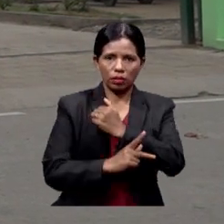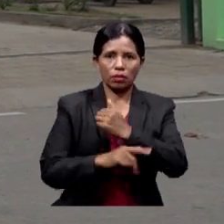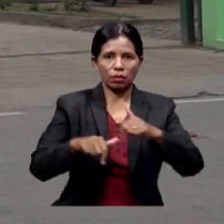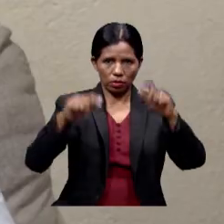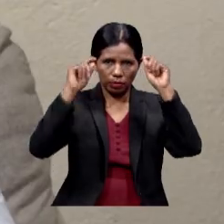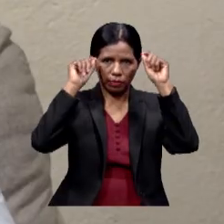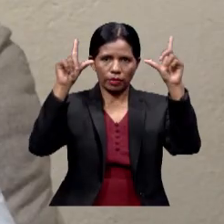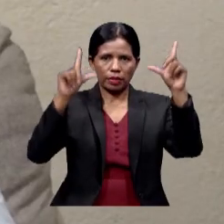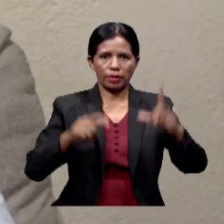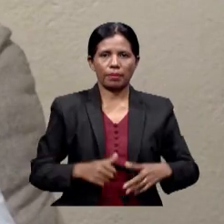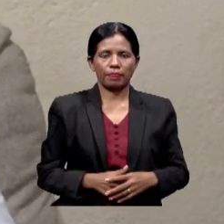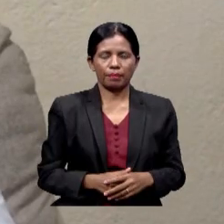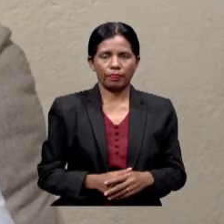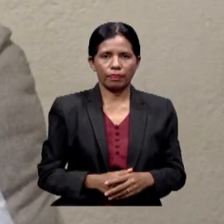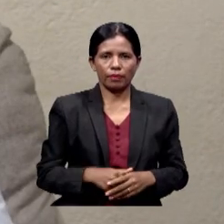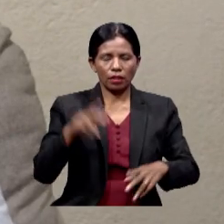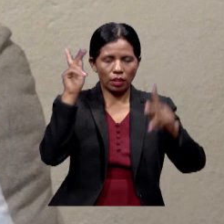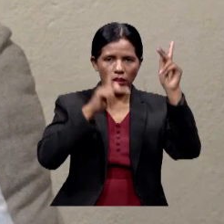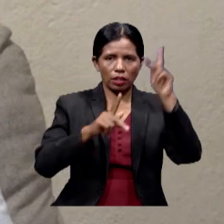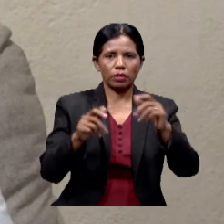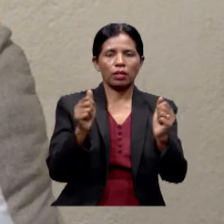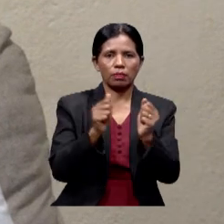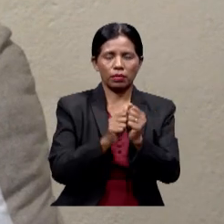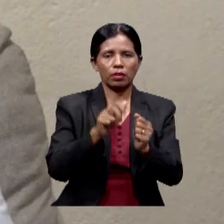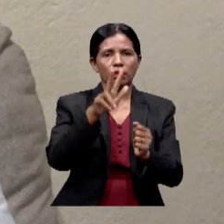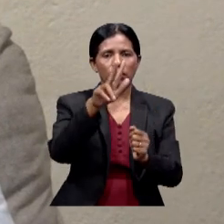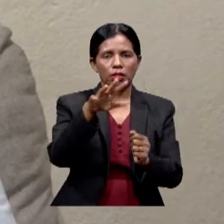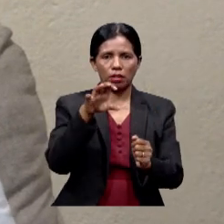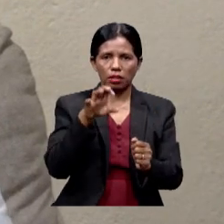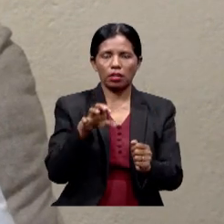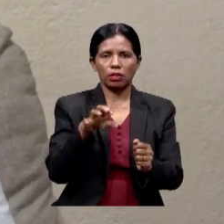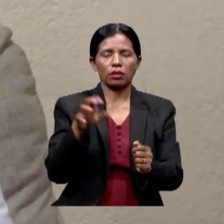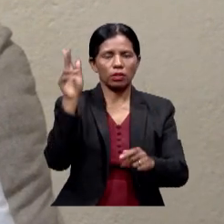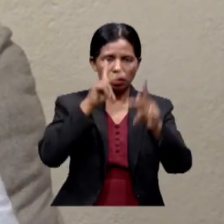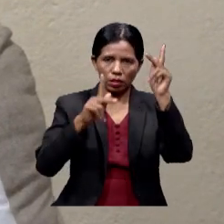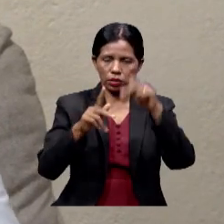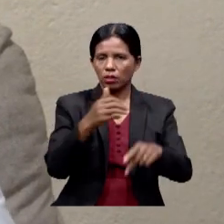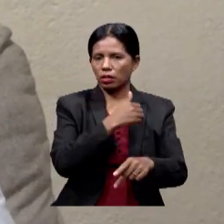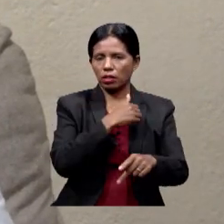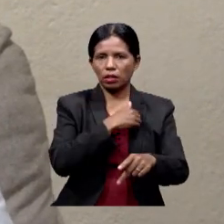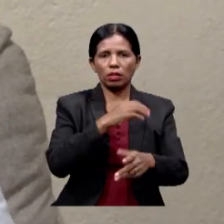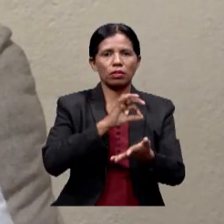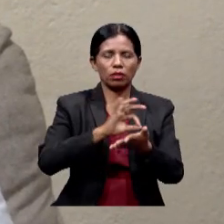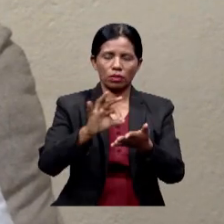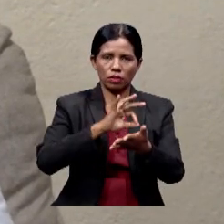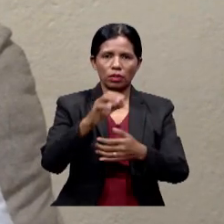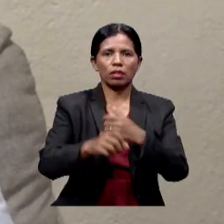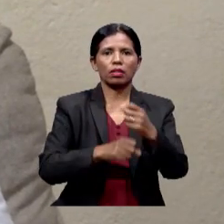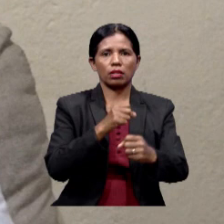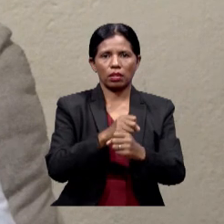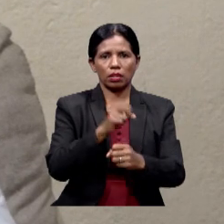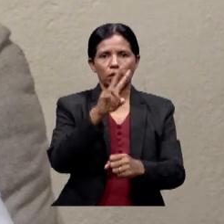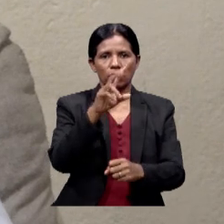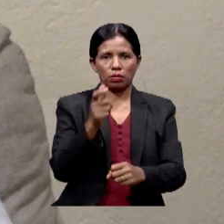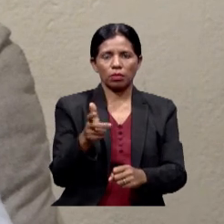Timor-Leste. Caso por volta de 300 e tal caso, se dá conta que tinha em